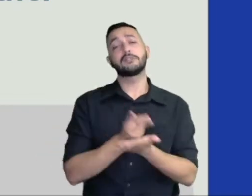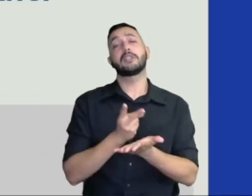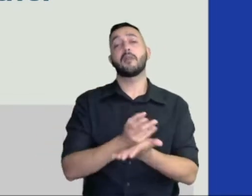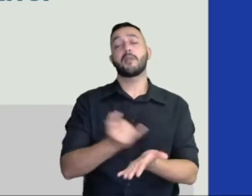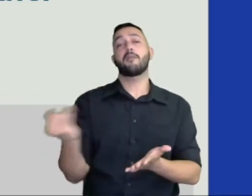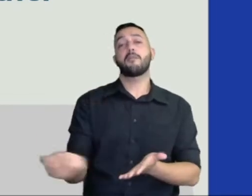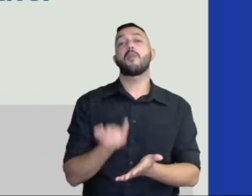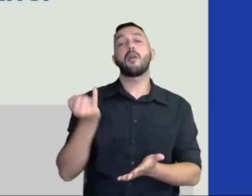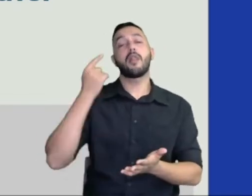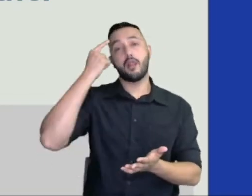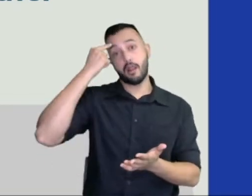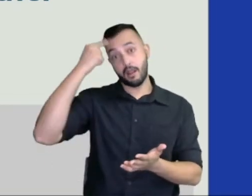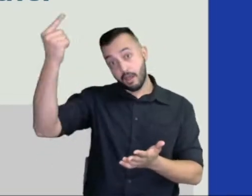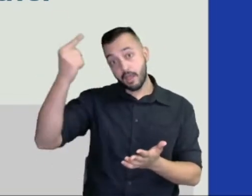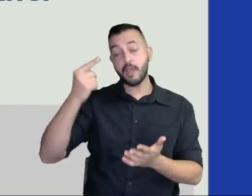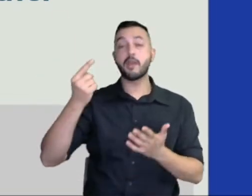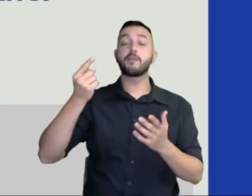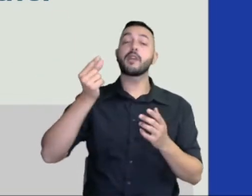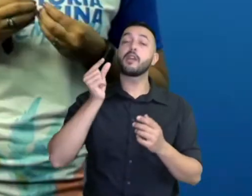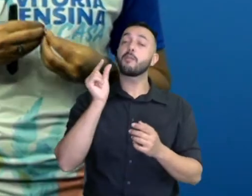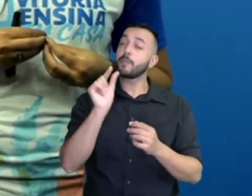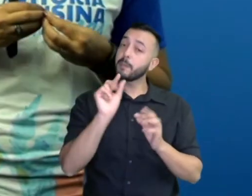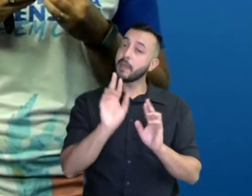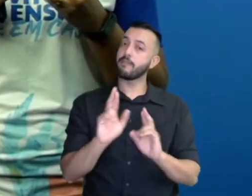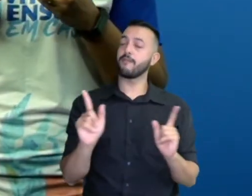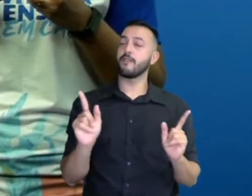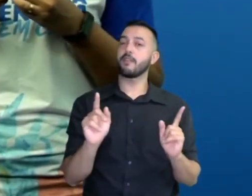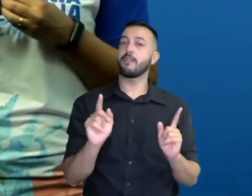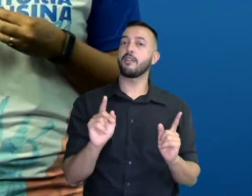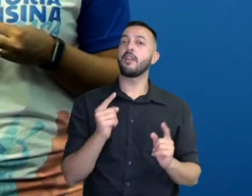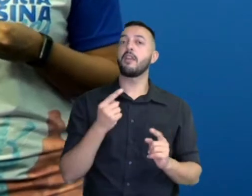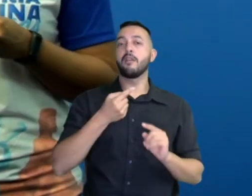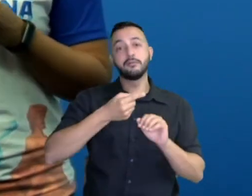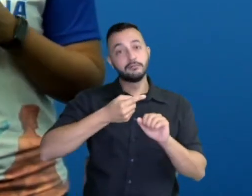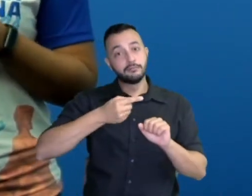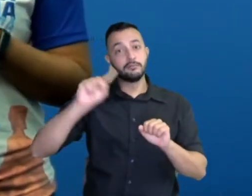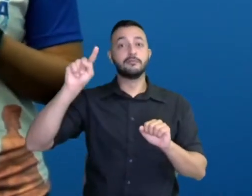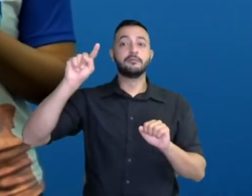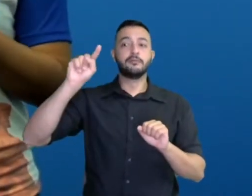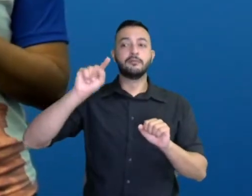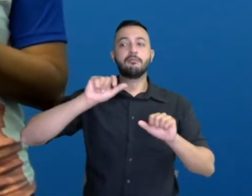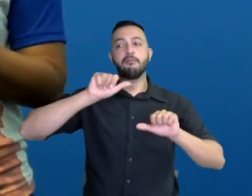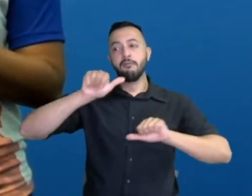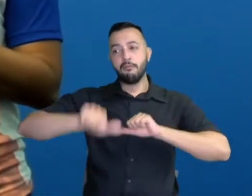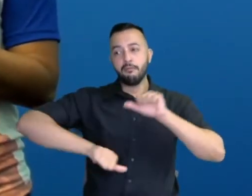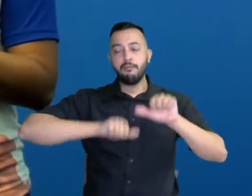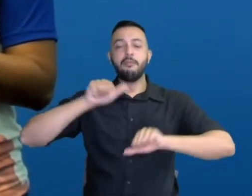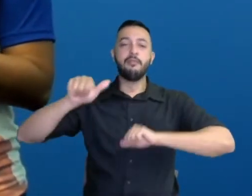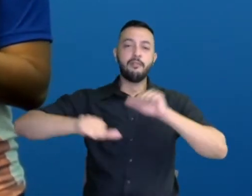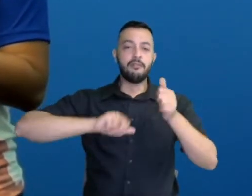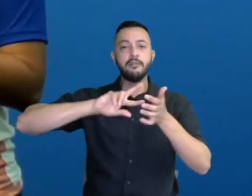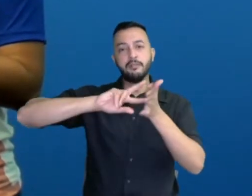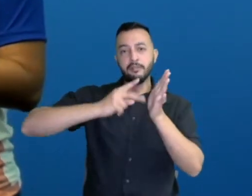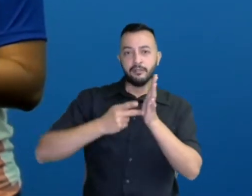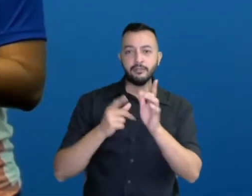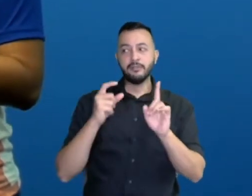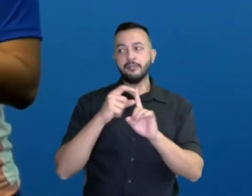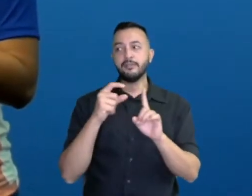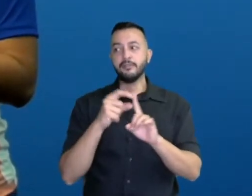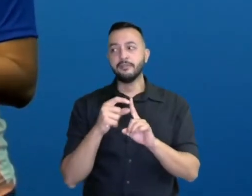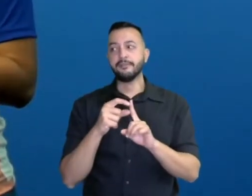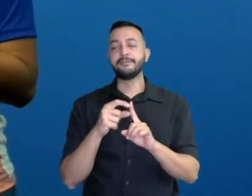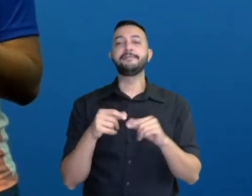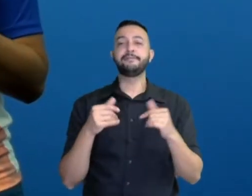que vocês lembrem dessa pequena diferença, porque um acento muda totalmente o significado da